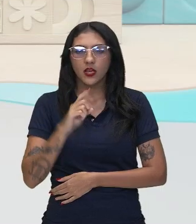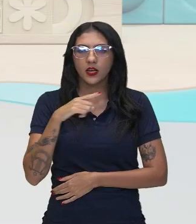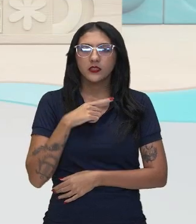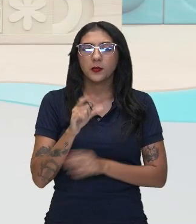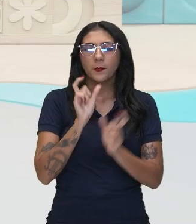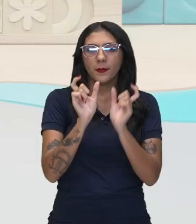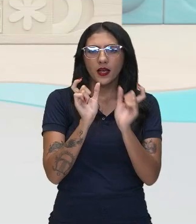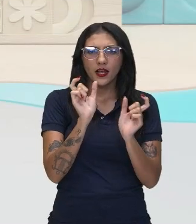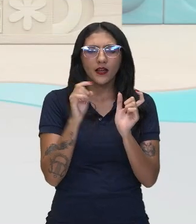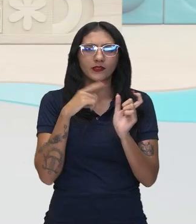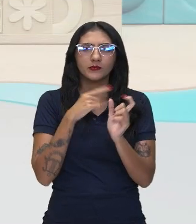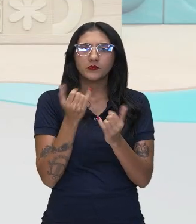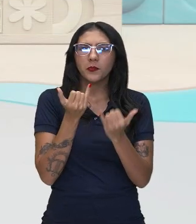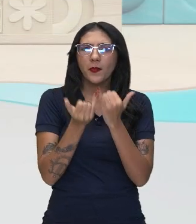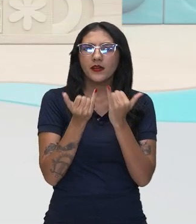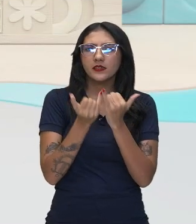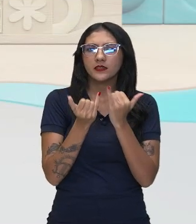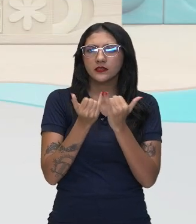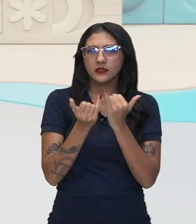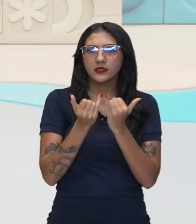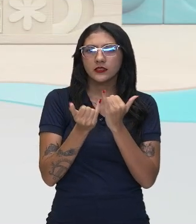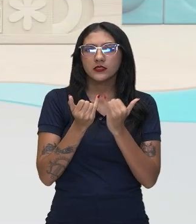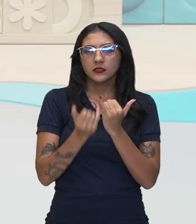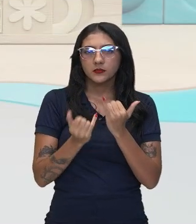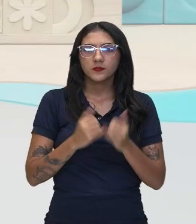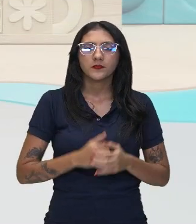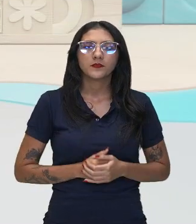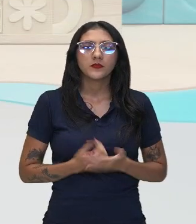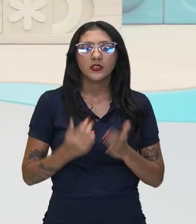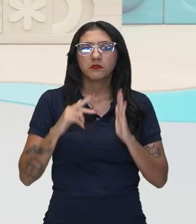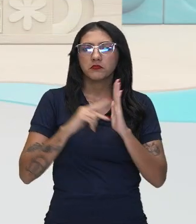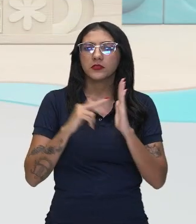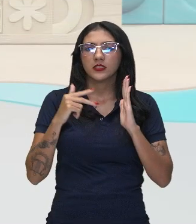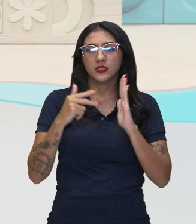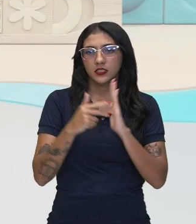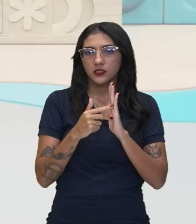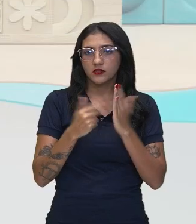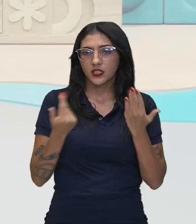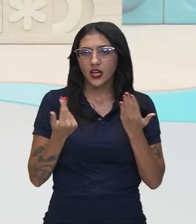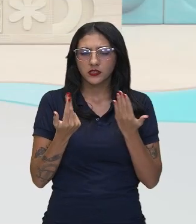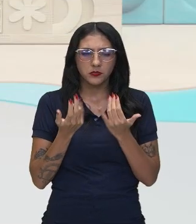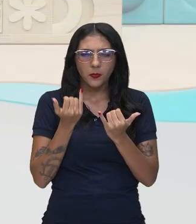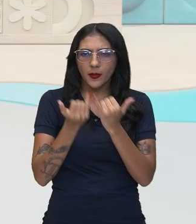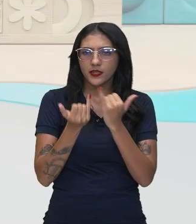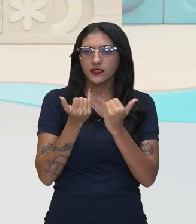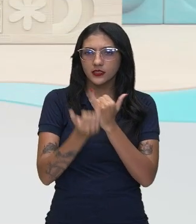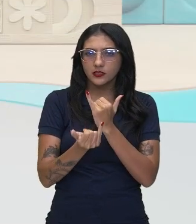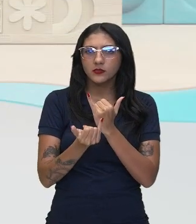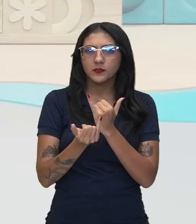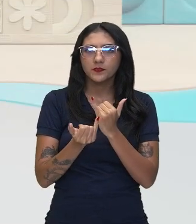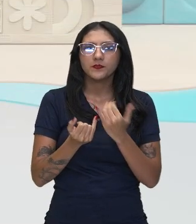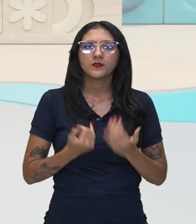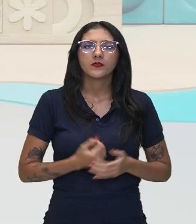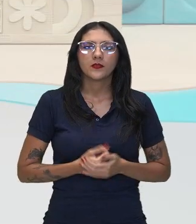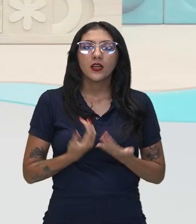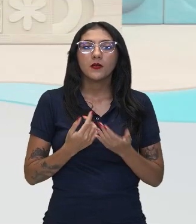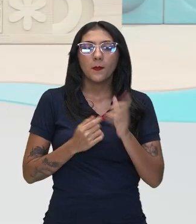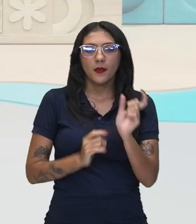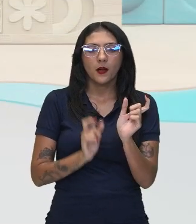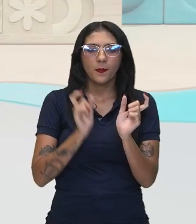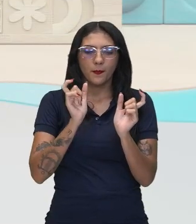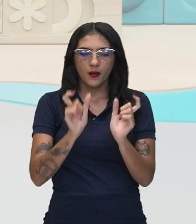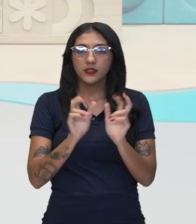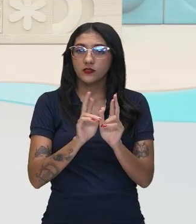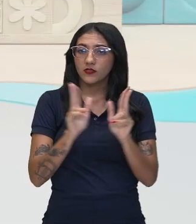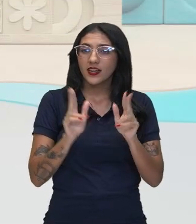são palavras aí que eu tenho significados semelhantes, tá? Elas são diferentes,